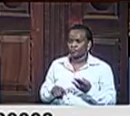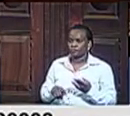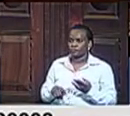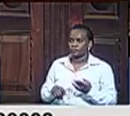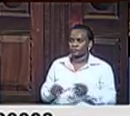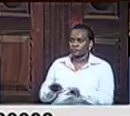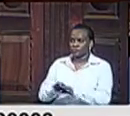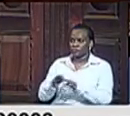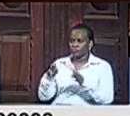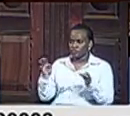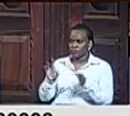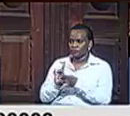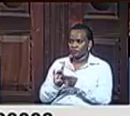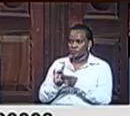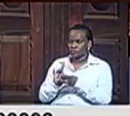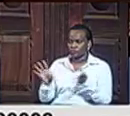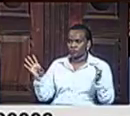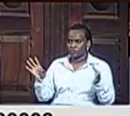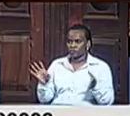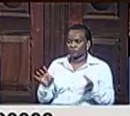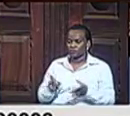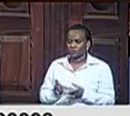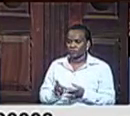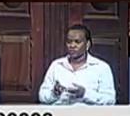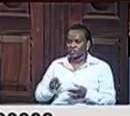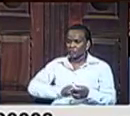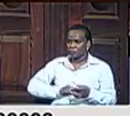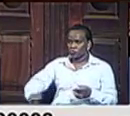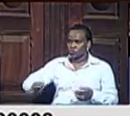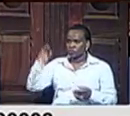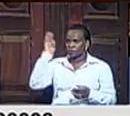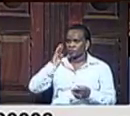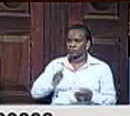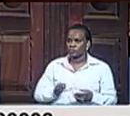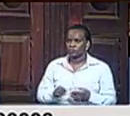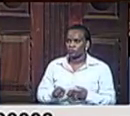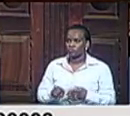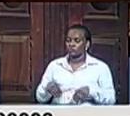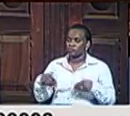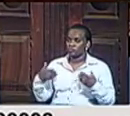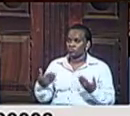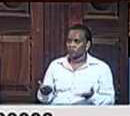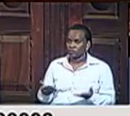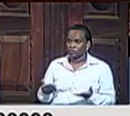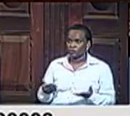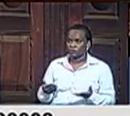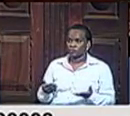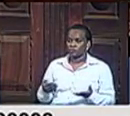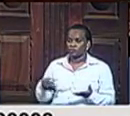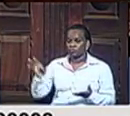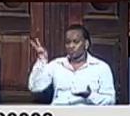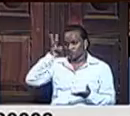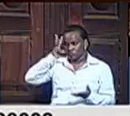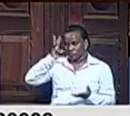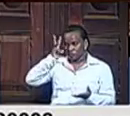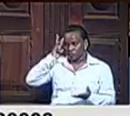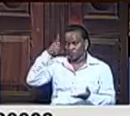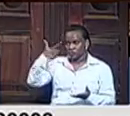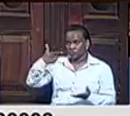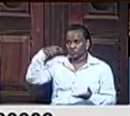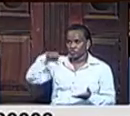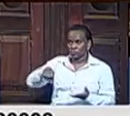abrir a porta para a descriminalização do aborto no Brasil. Por sinal, a terça-feira, dia